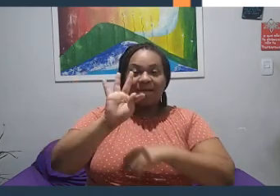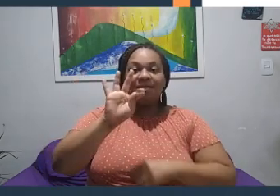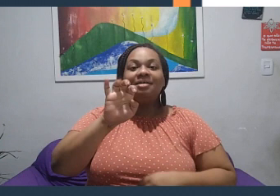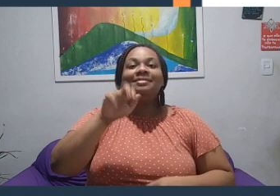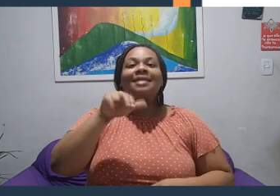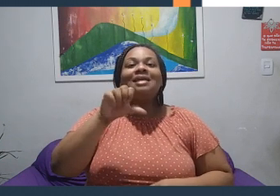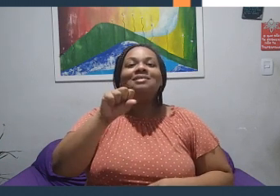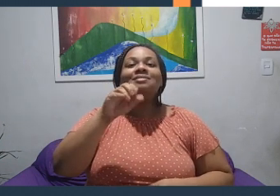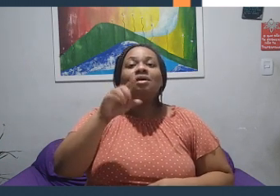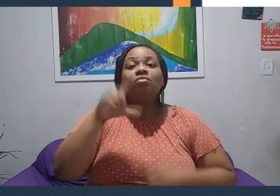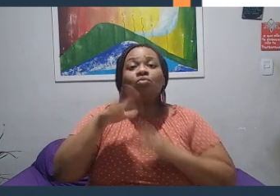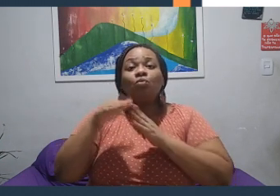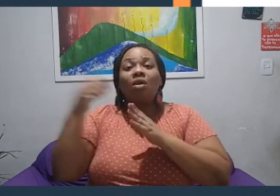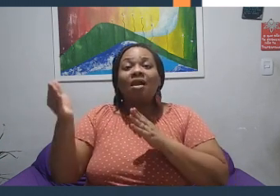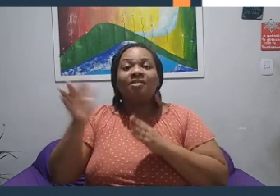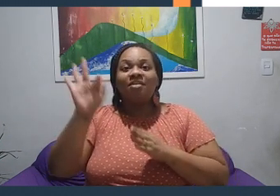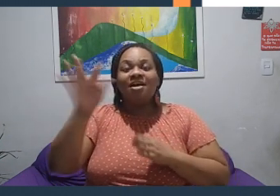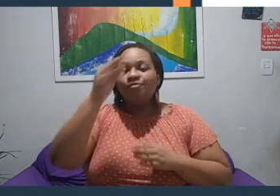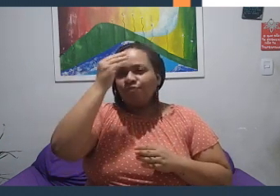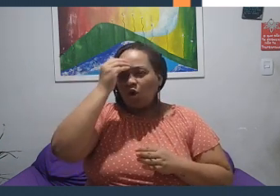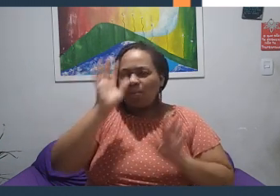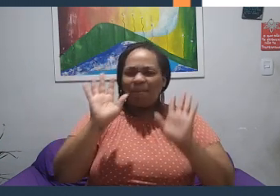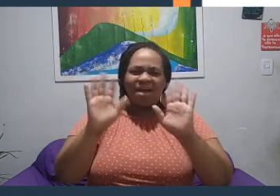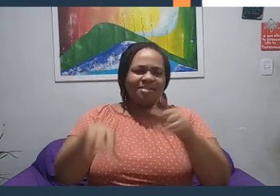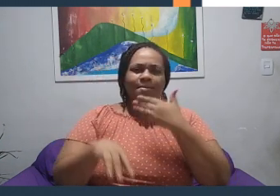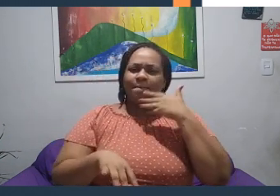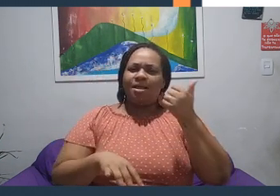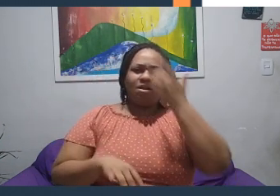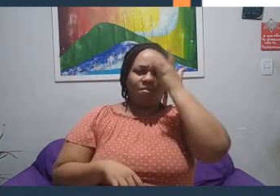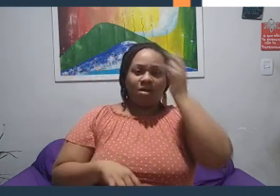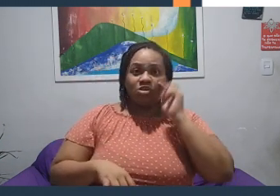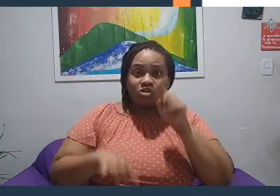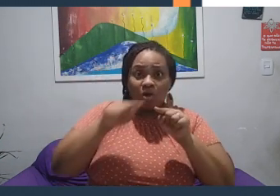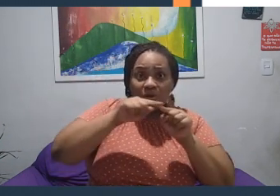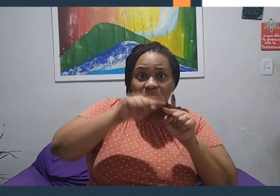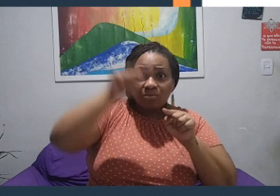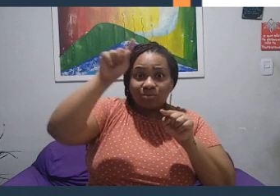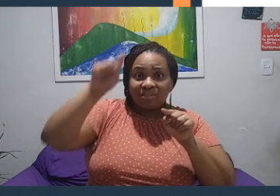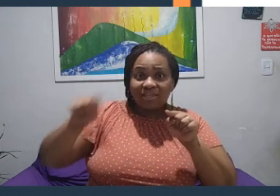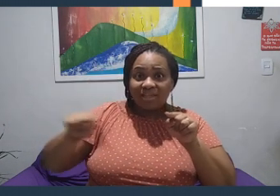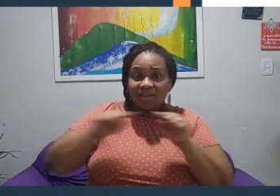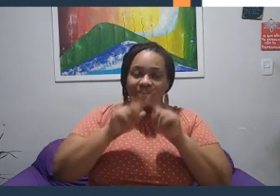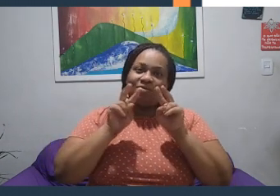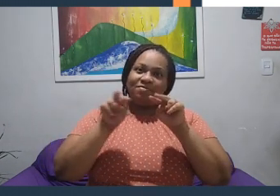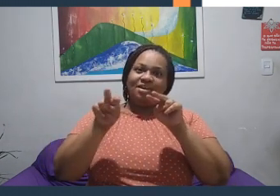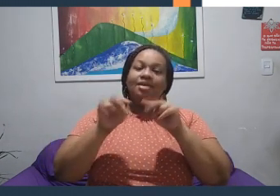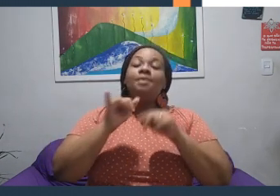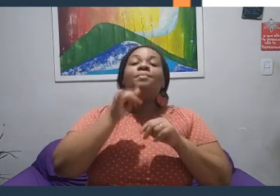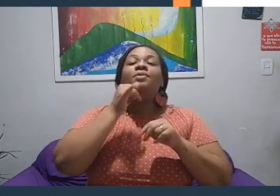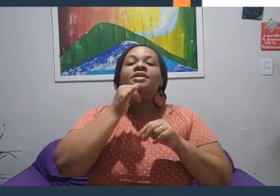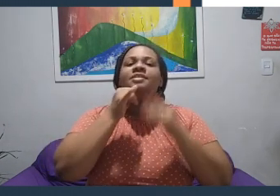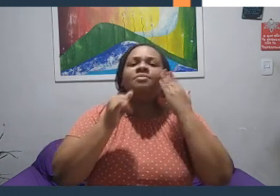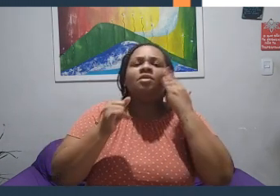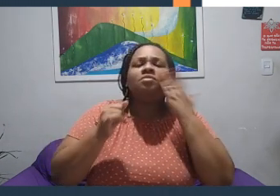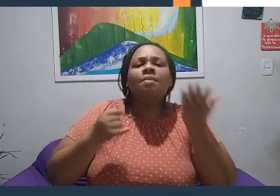topo? Basicamente as fórmulas estão aqui do lado. Mas eu vou te explicar uma forma de você lembrar delas olhando apenas para o triângulo. Então,